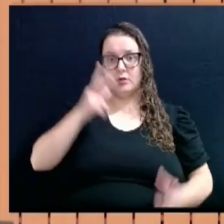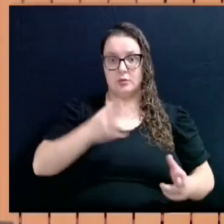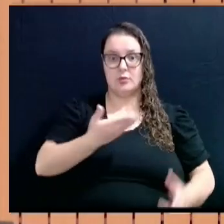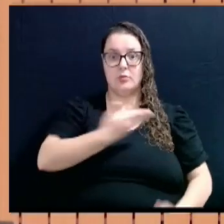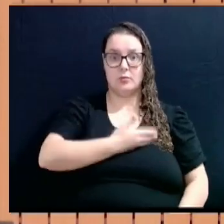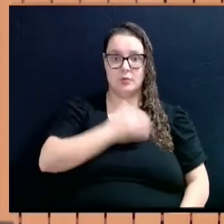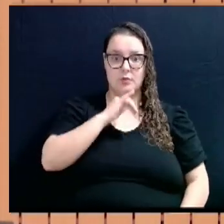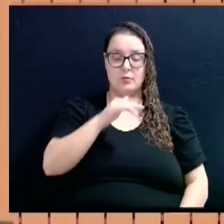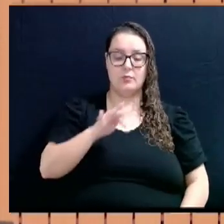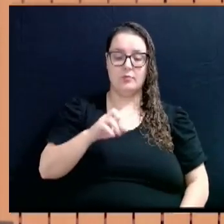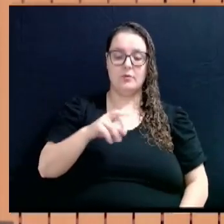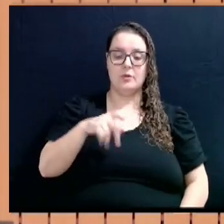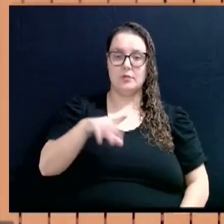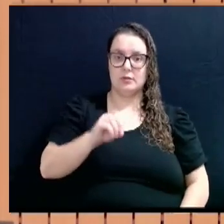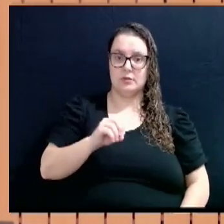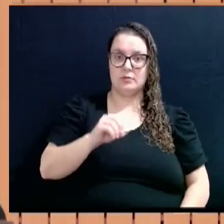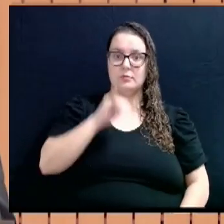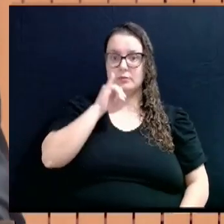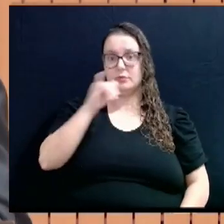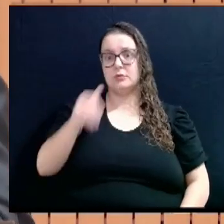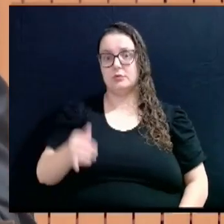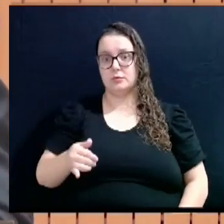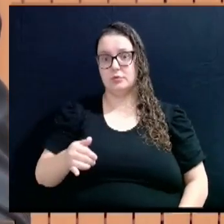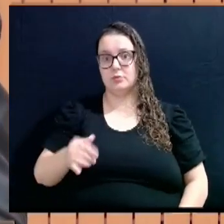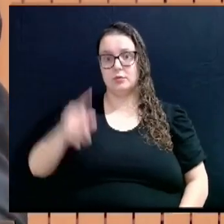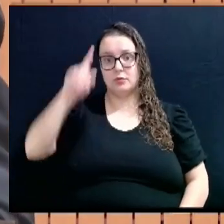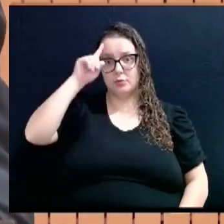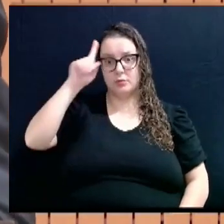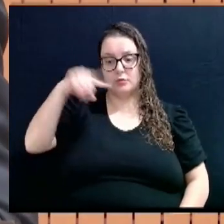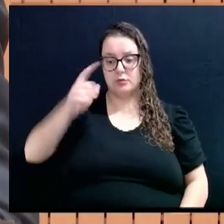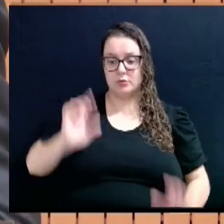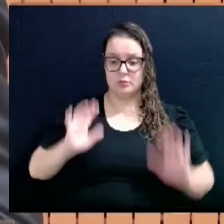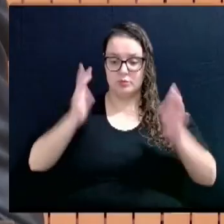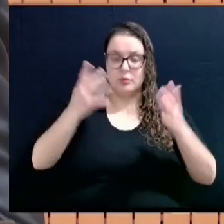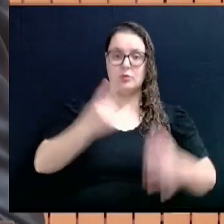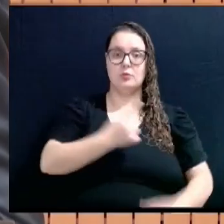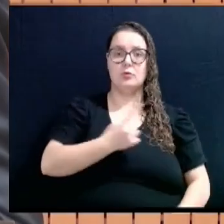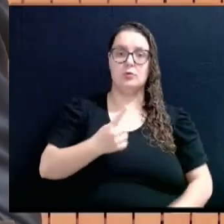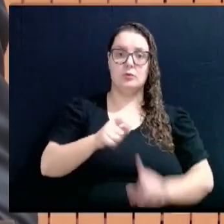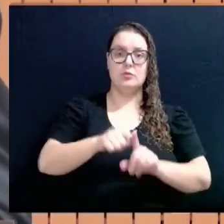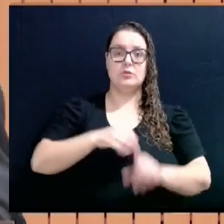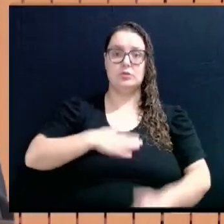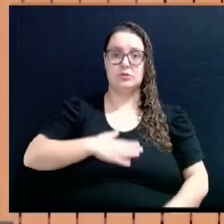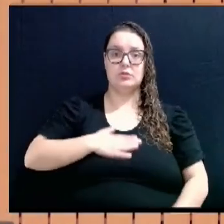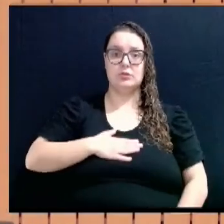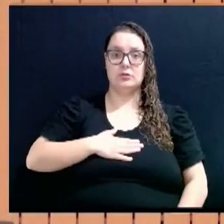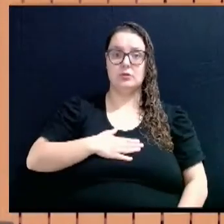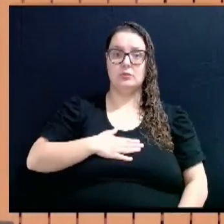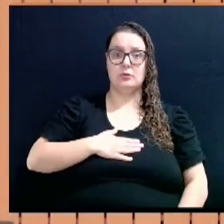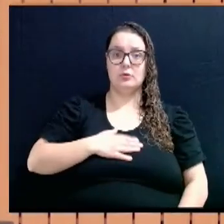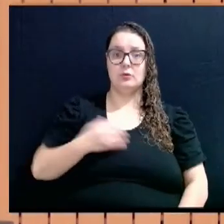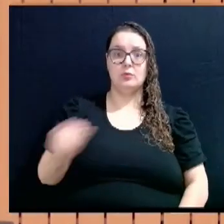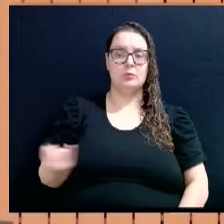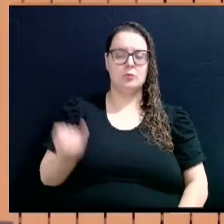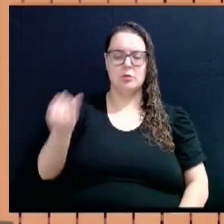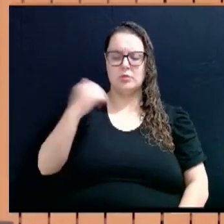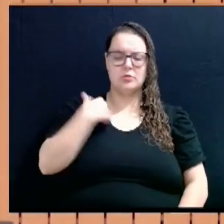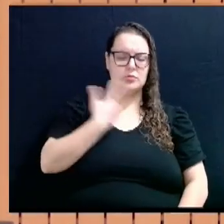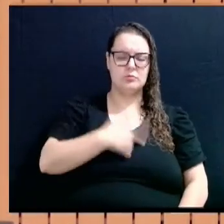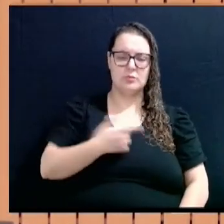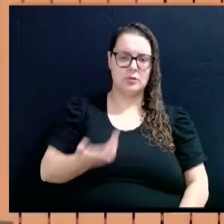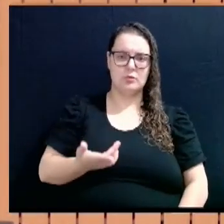Quercia, um dia após a comemoração do 11 de agosto, um dia importantíssimo para todos nós. Instalação dos